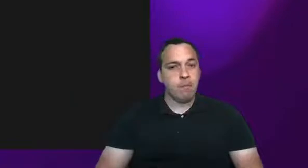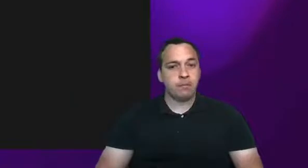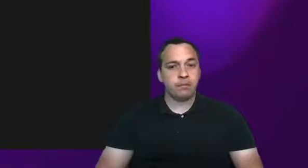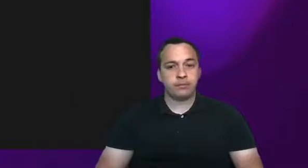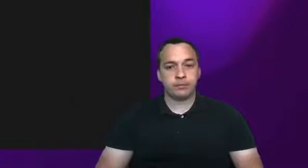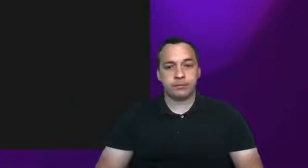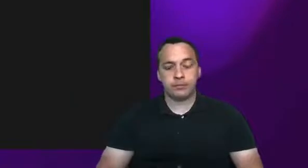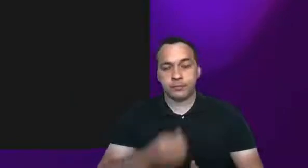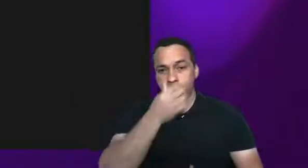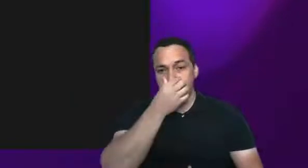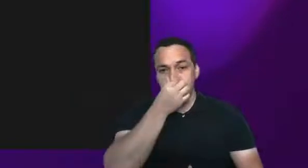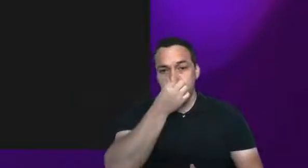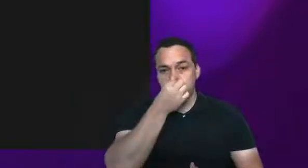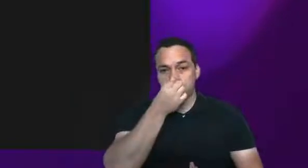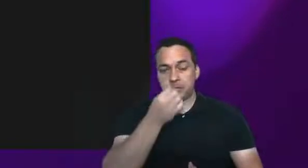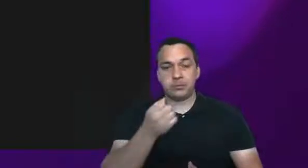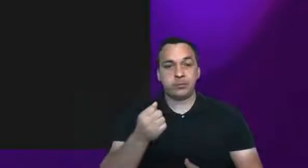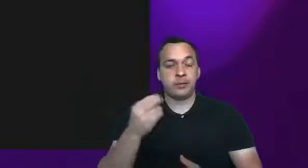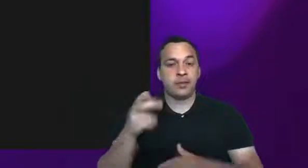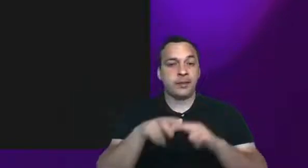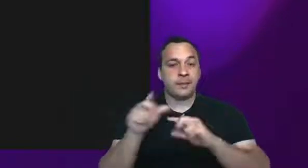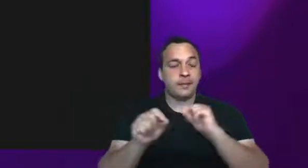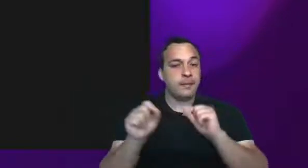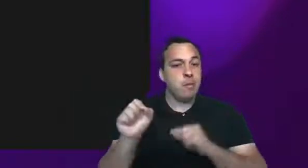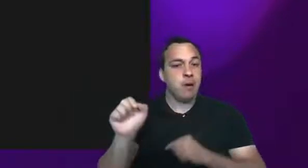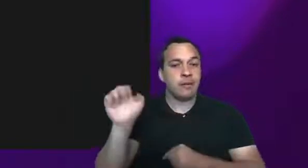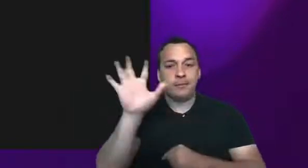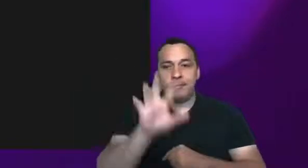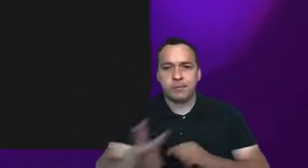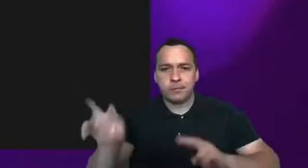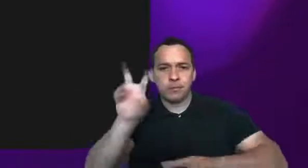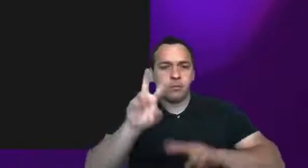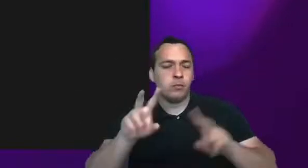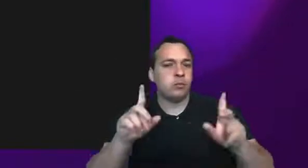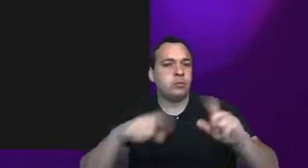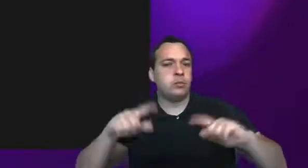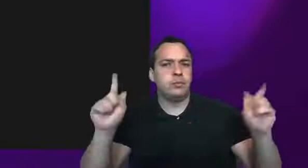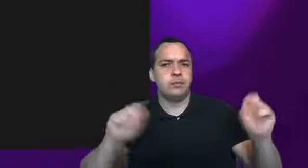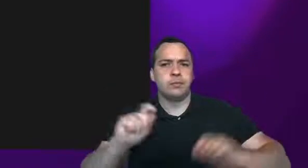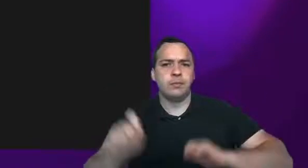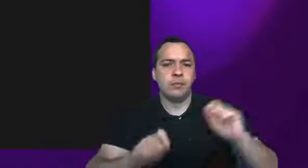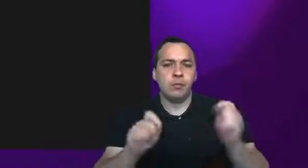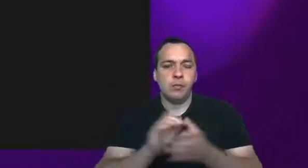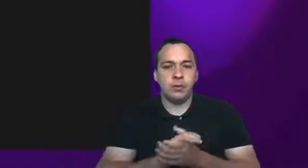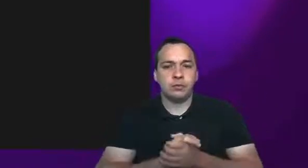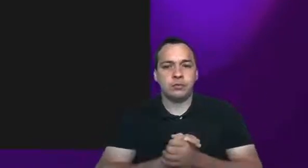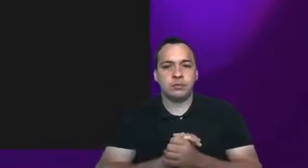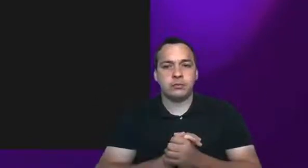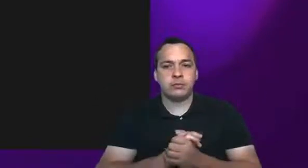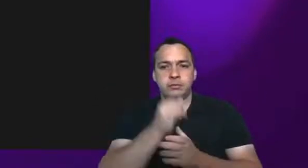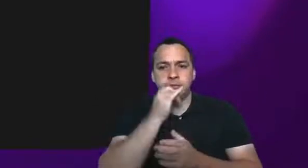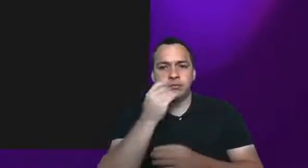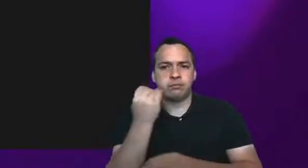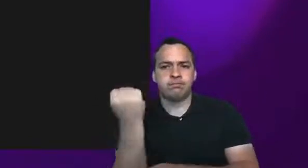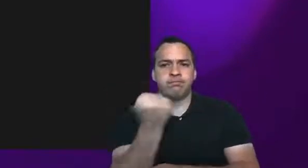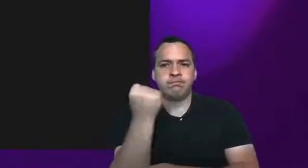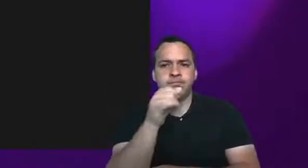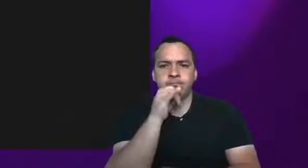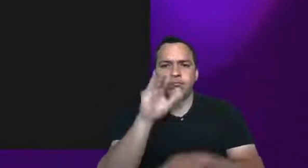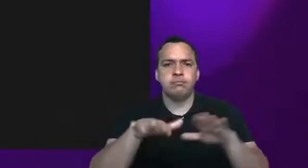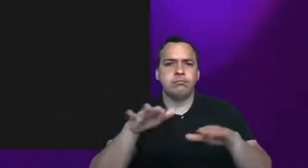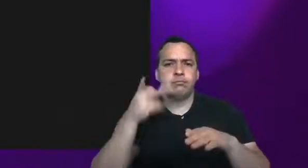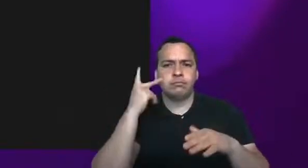essa visão nos mostra que talvez nós possamos ser mais agressivos nas metástases